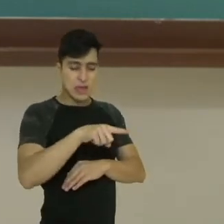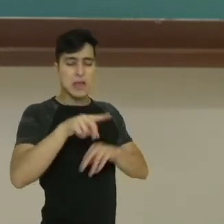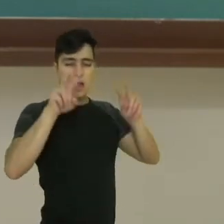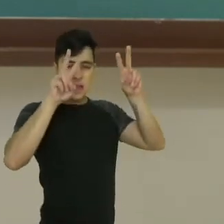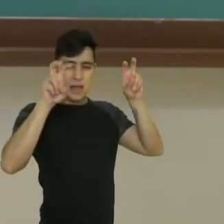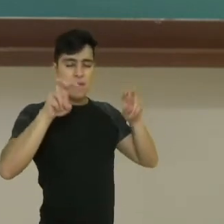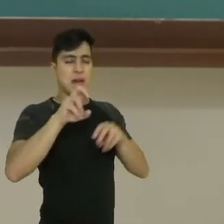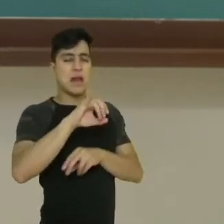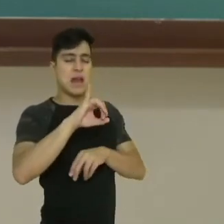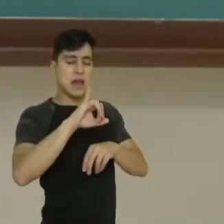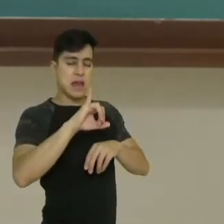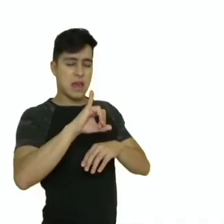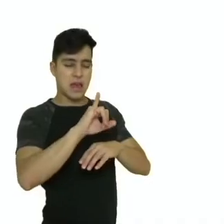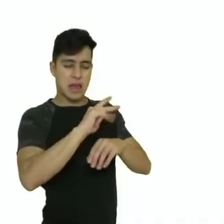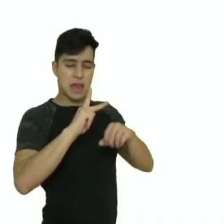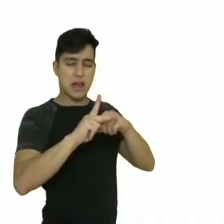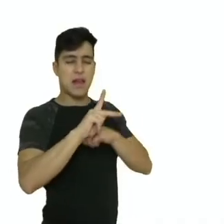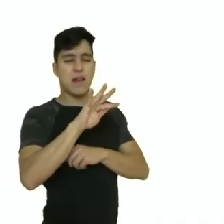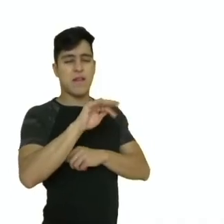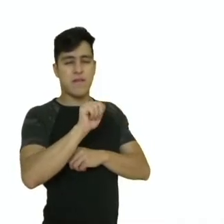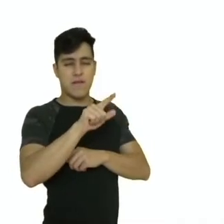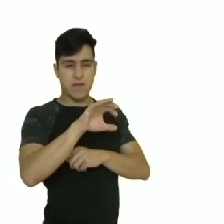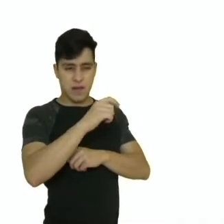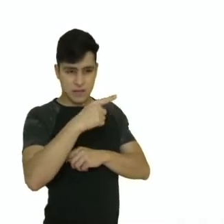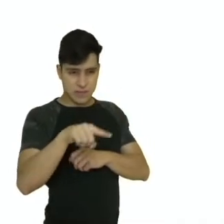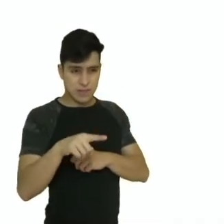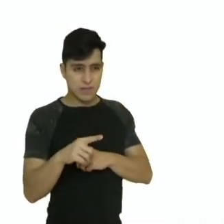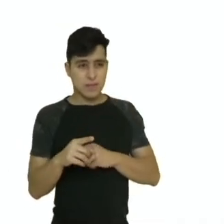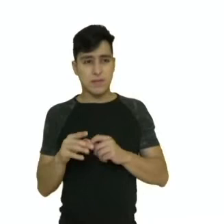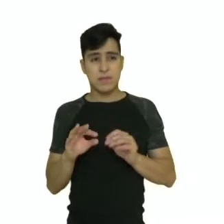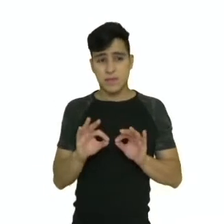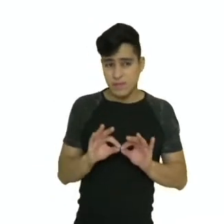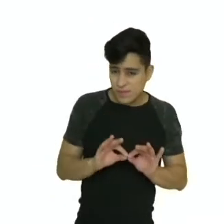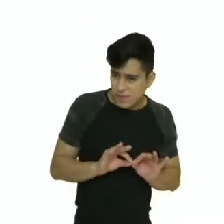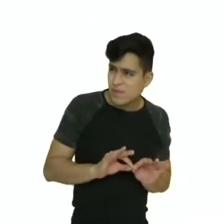Então, nessa região aí, olha só, bem distante da